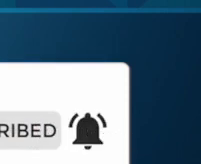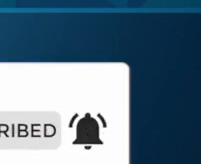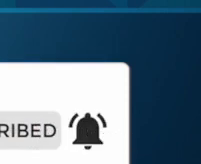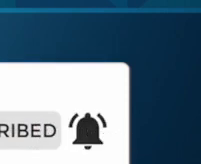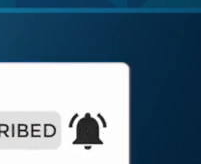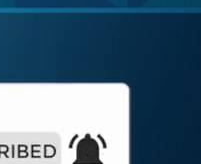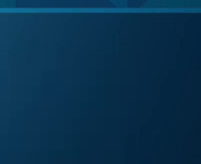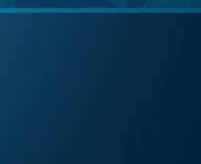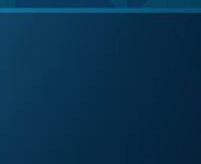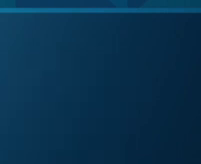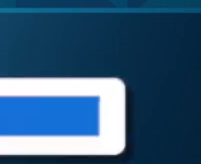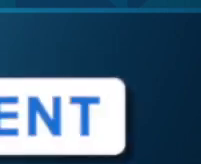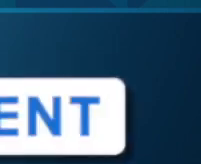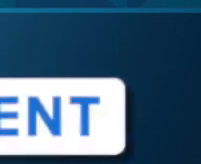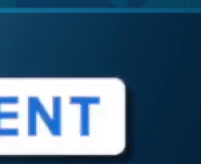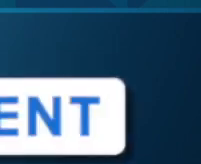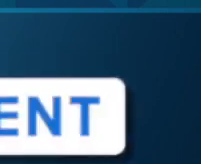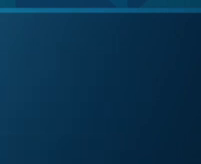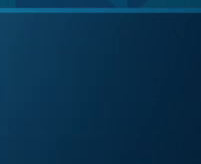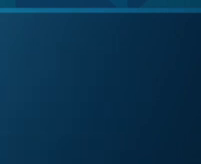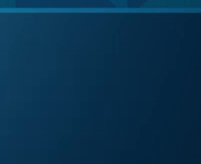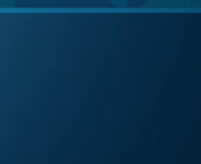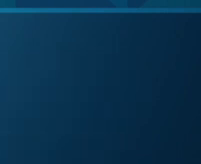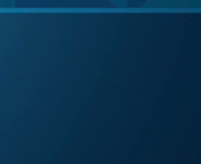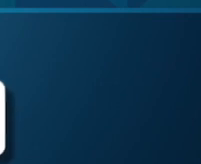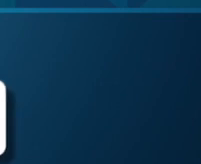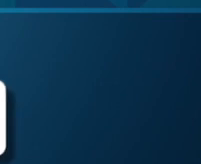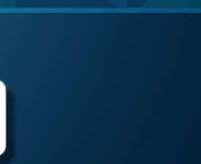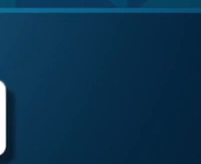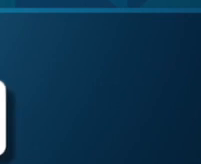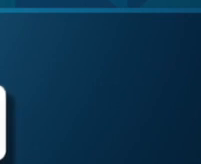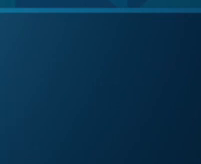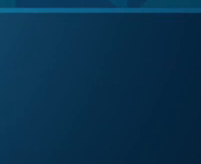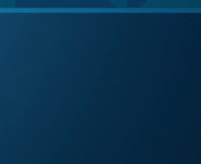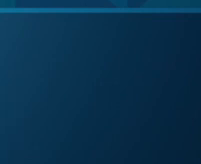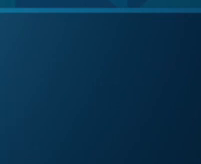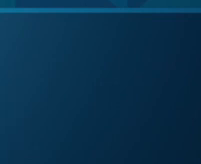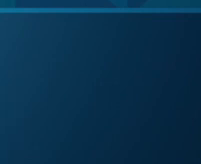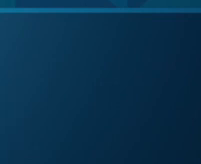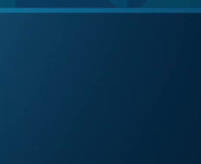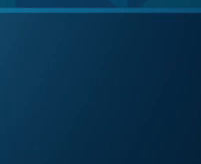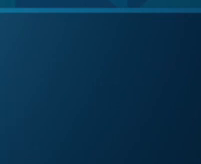botão notificação. Fo comentário no fahetutang ba media social Siraseluk.